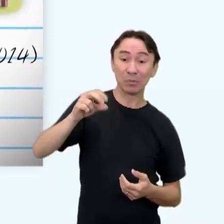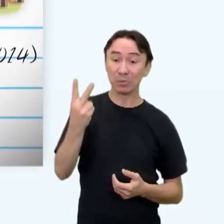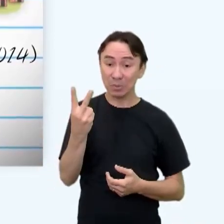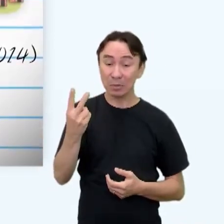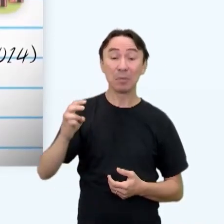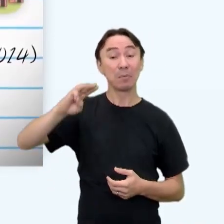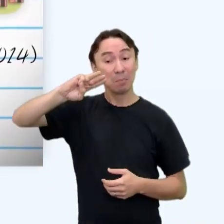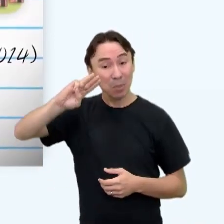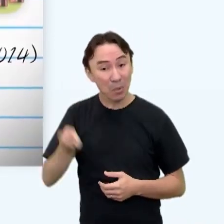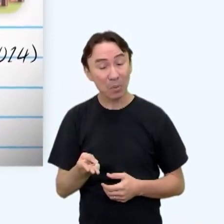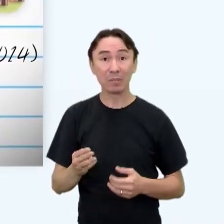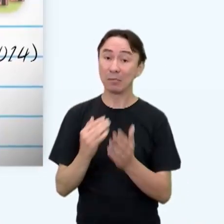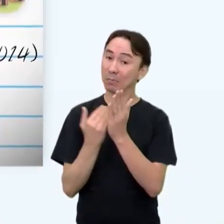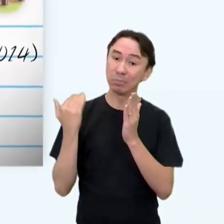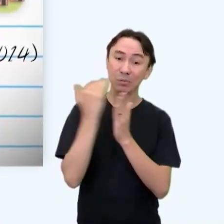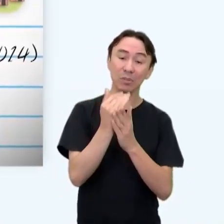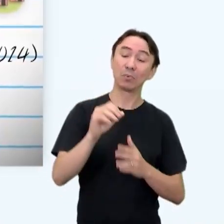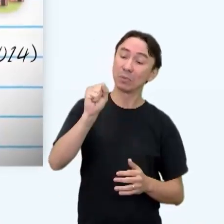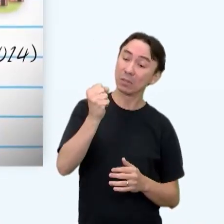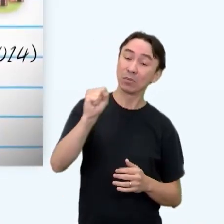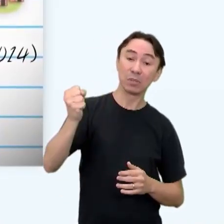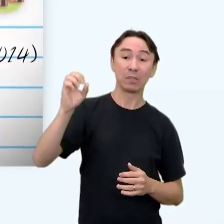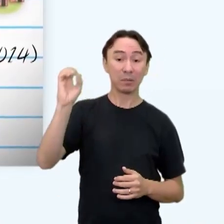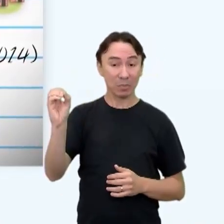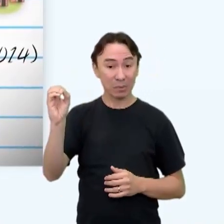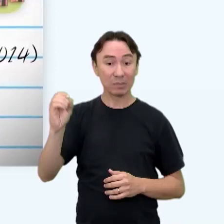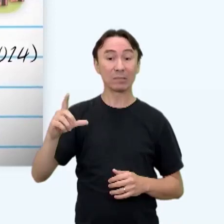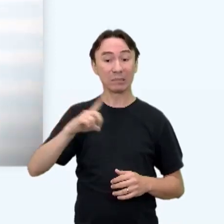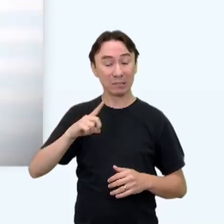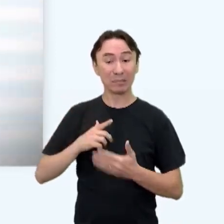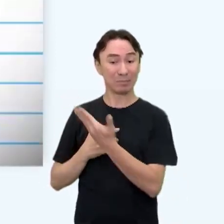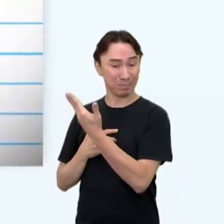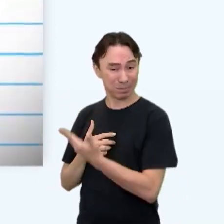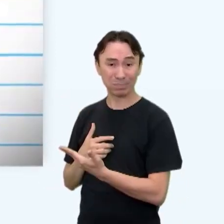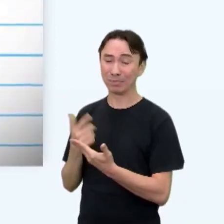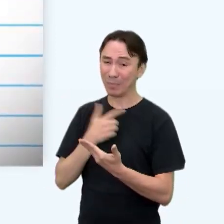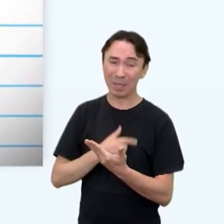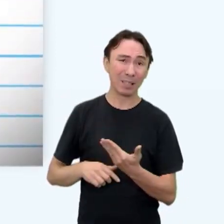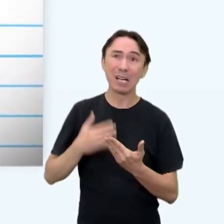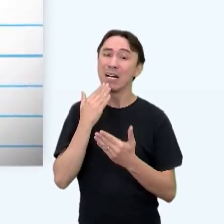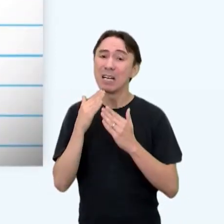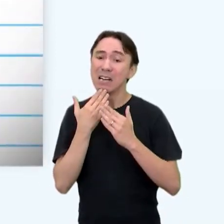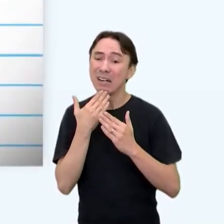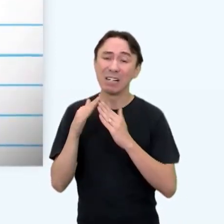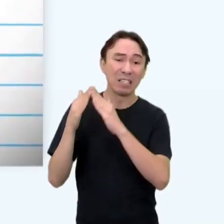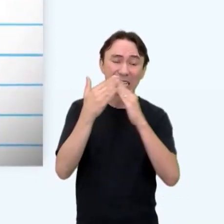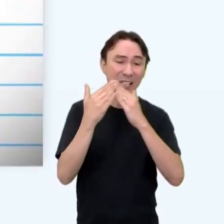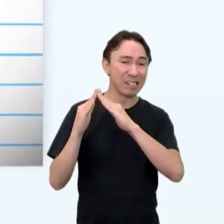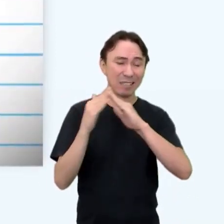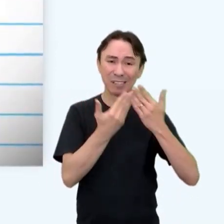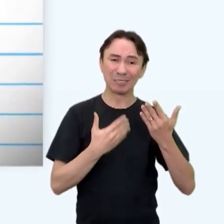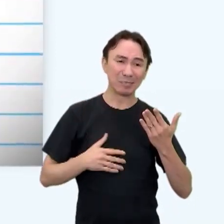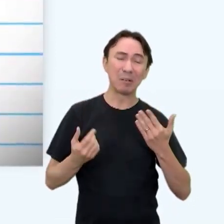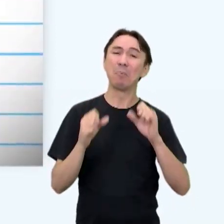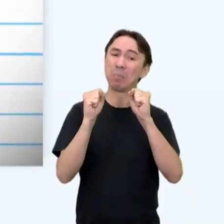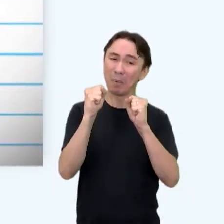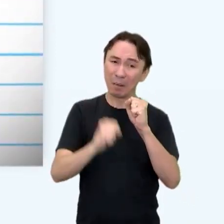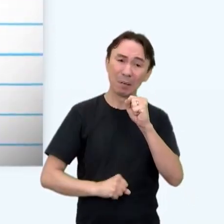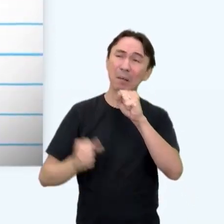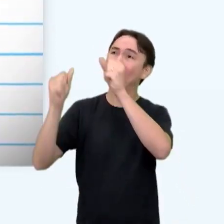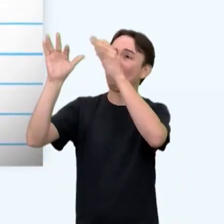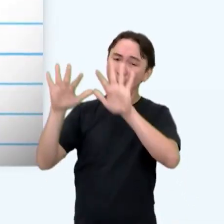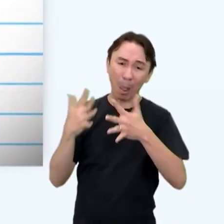de 880 milhões em 2014. Uma cidade sem planejamento fica mais vulnerável a desastres naturais. Uma